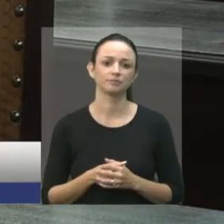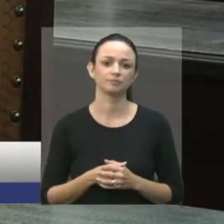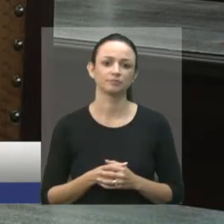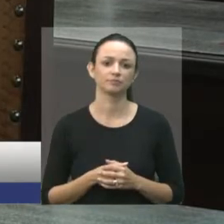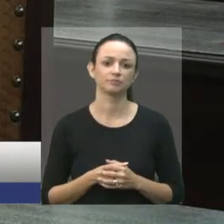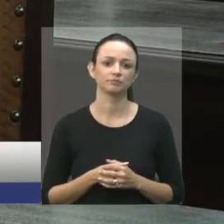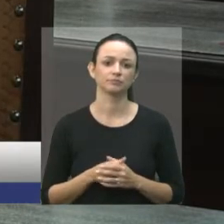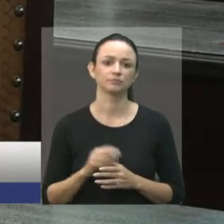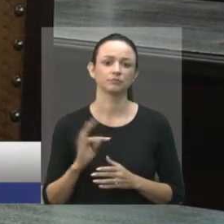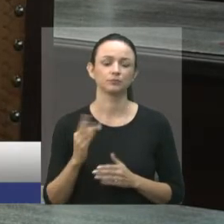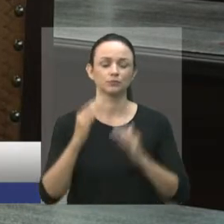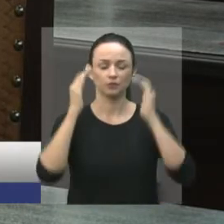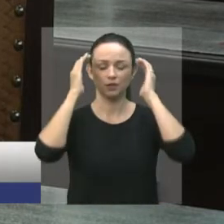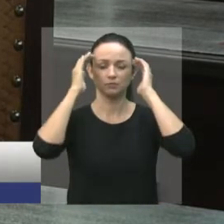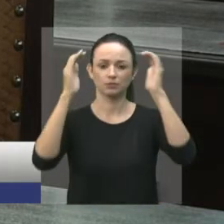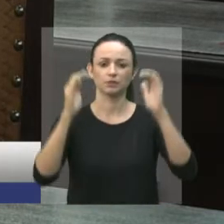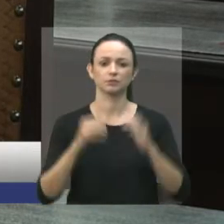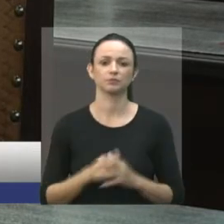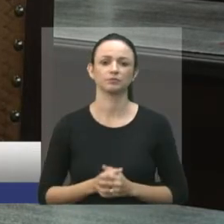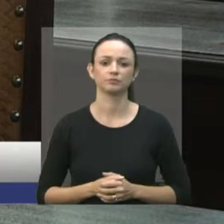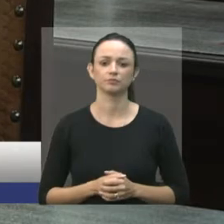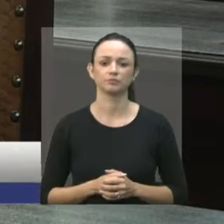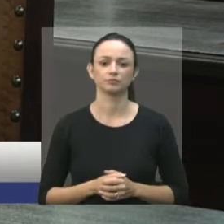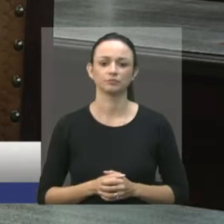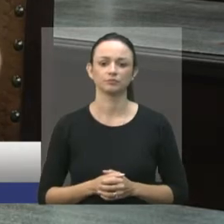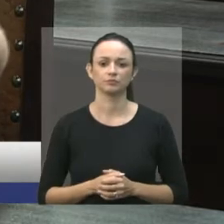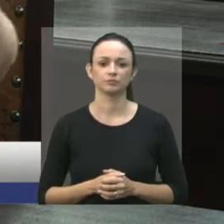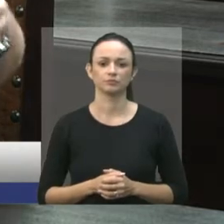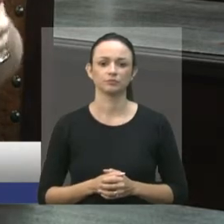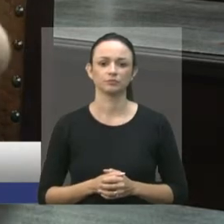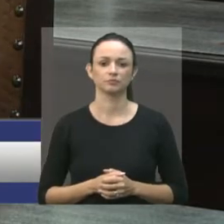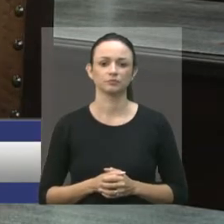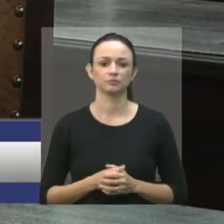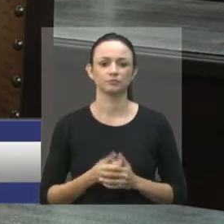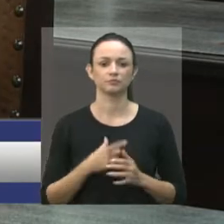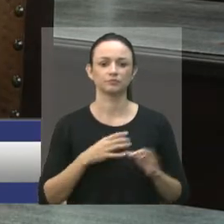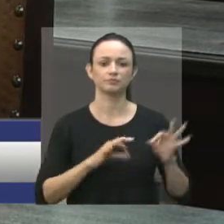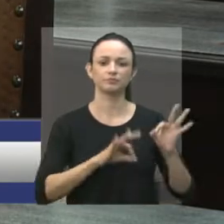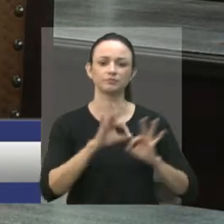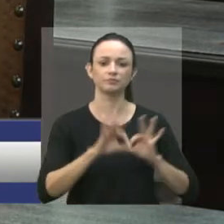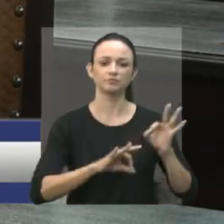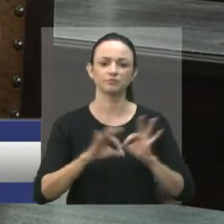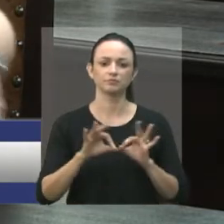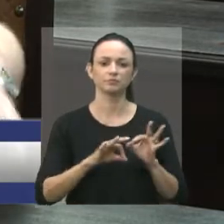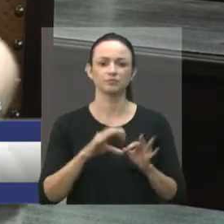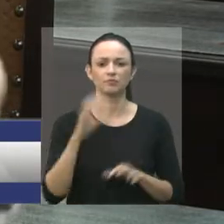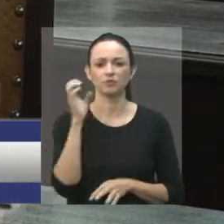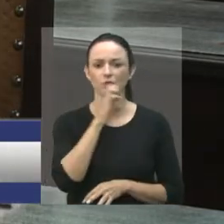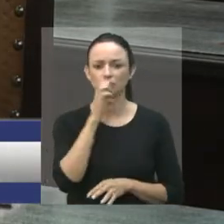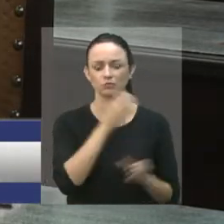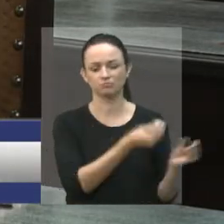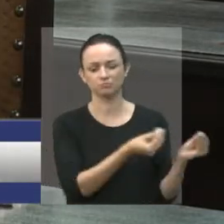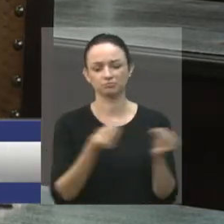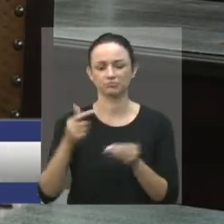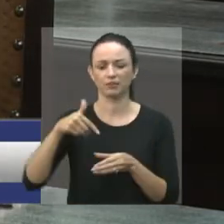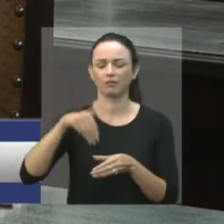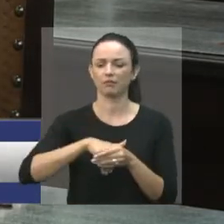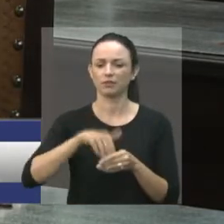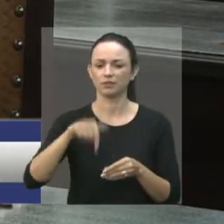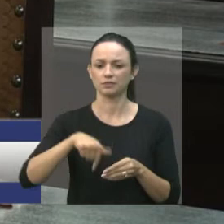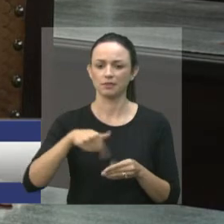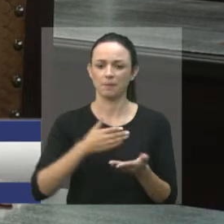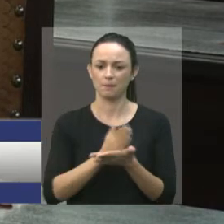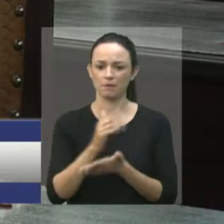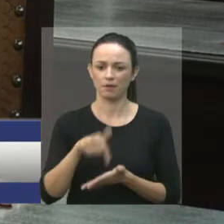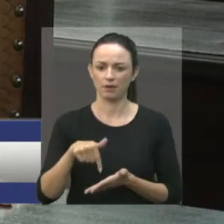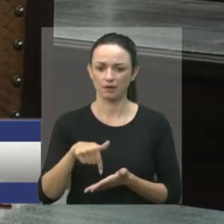todo o respeito, é que nos vêm vários projetos com uma grande urgência para serem aprovados aqui na